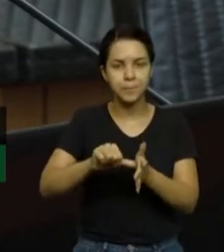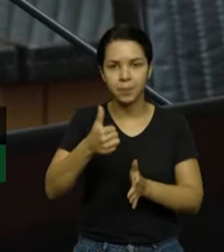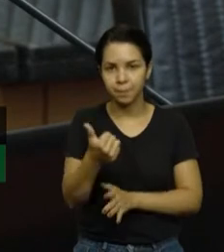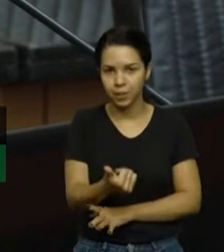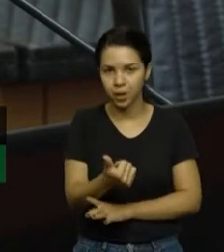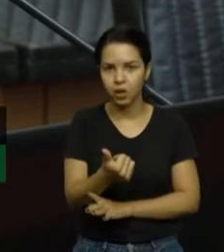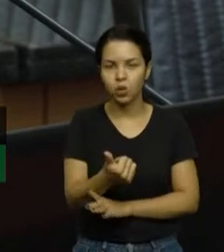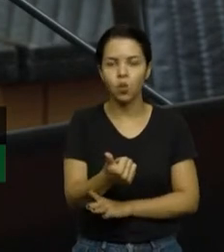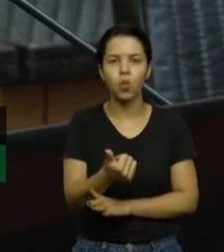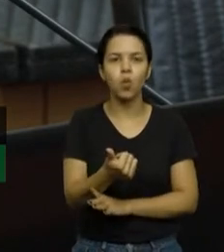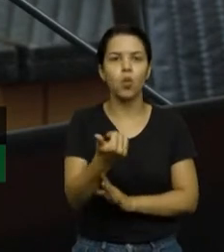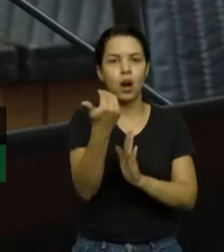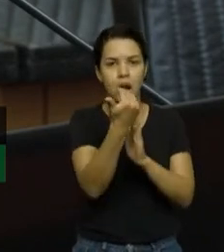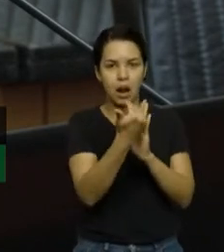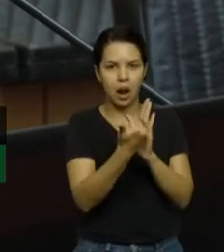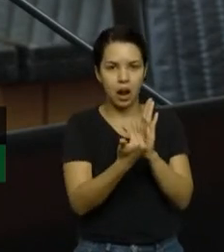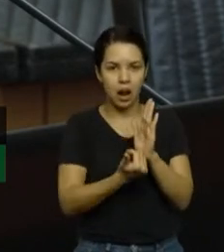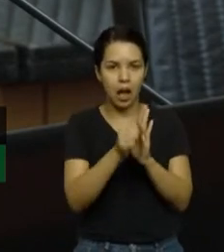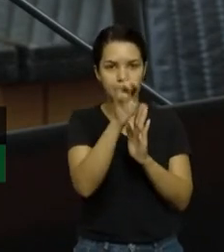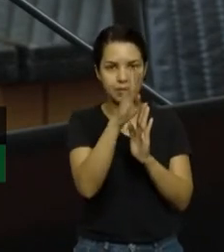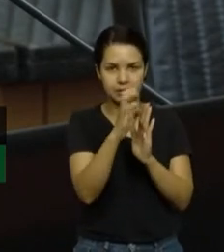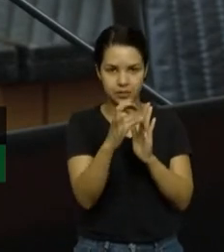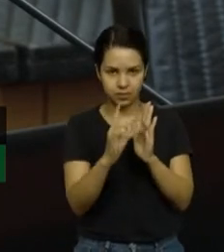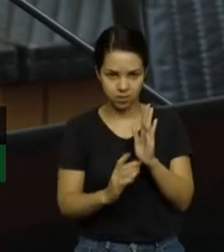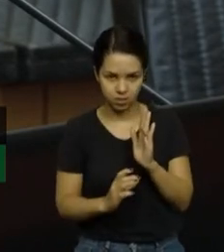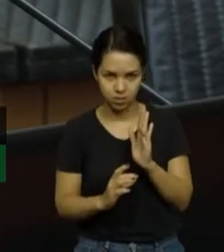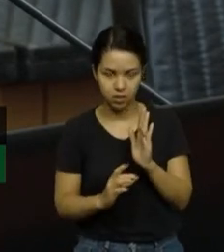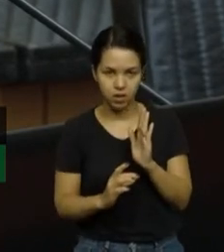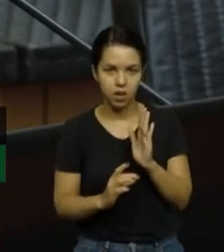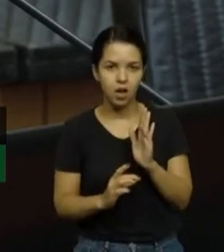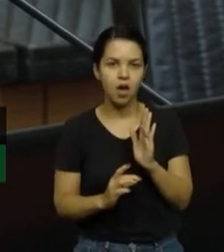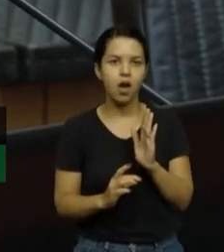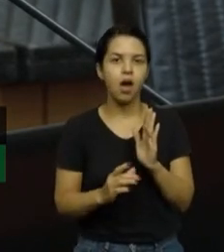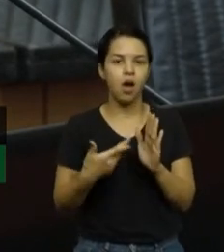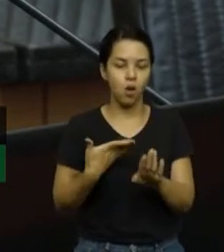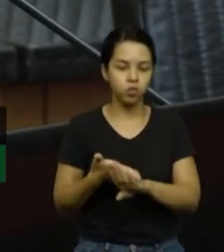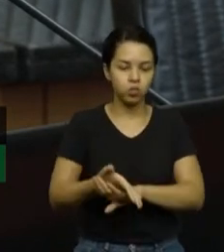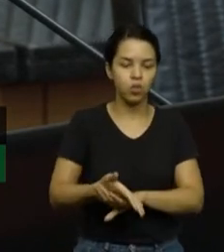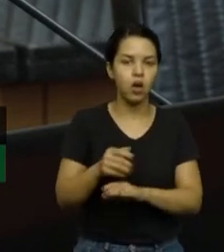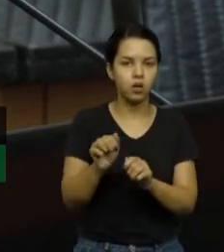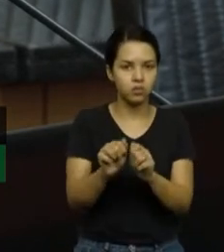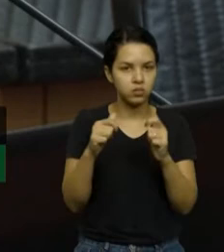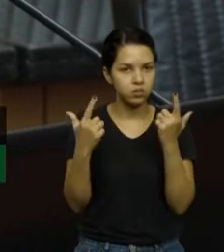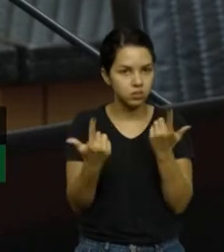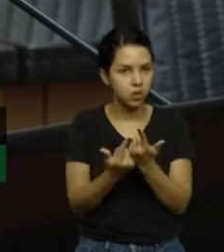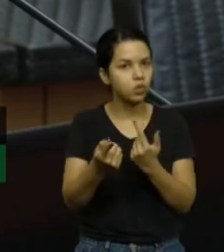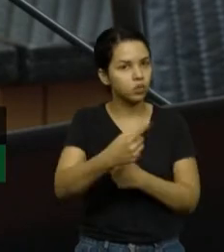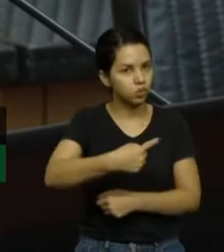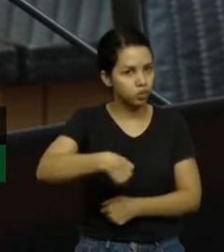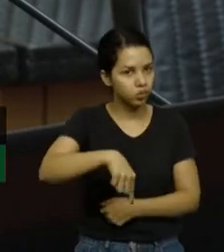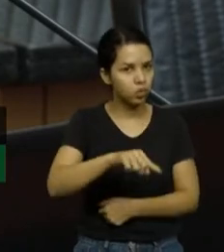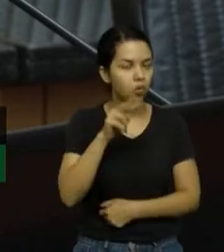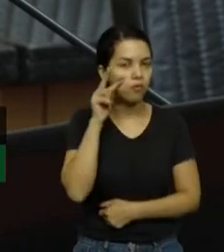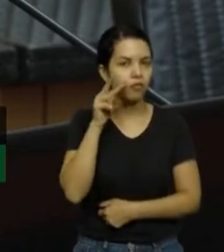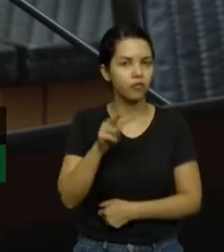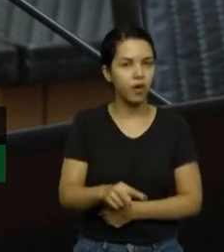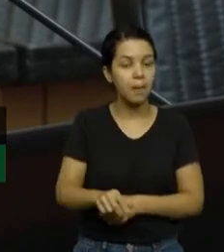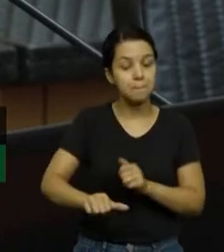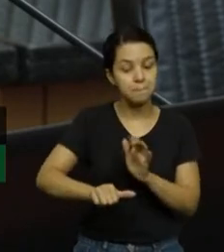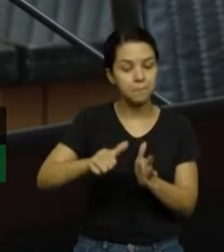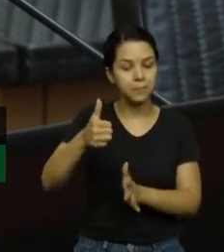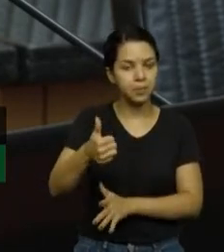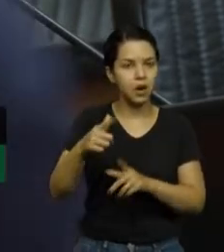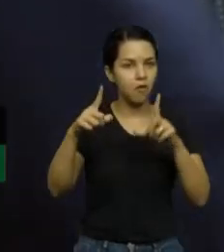alfabética, também, senhor presidente, ao entrar nesta casa, nós vamos ver que a primeira fotografia do